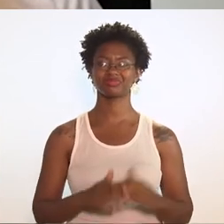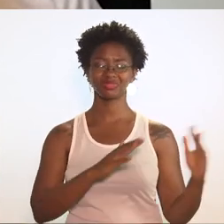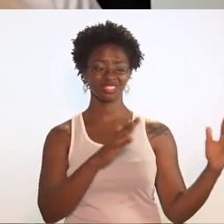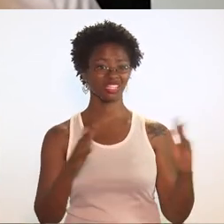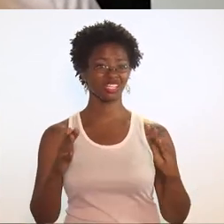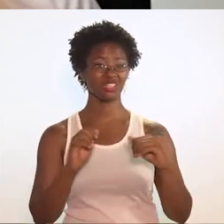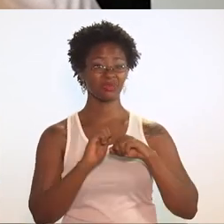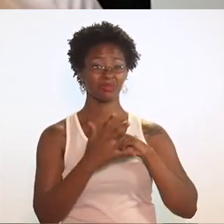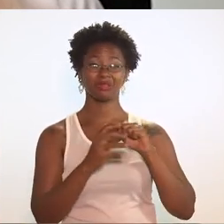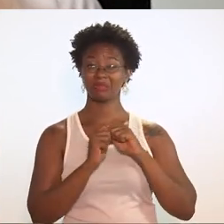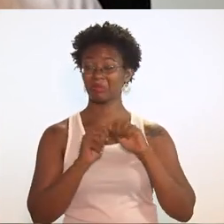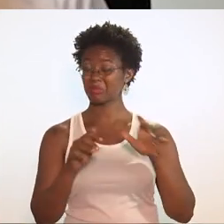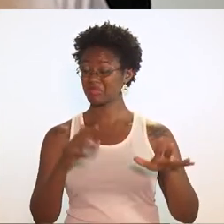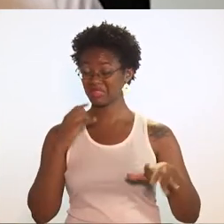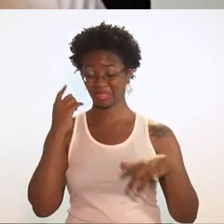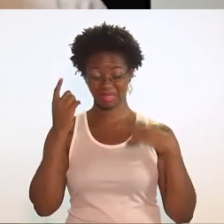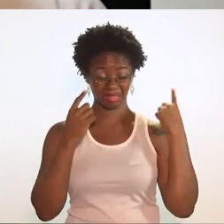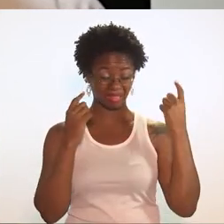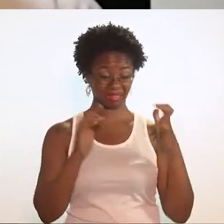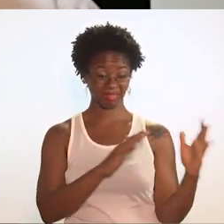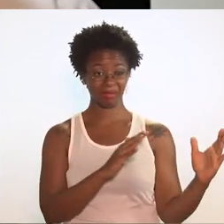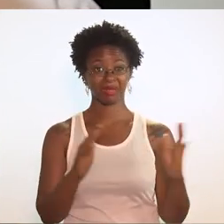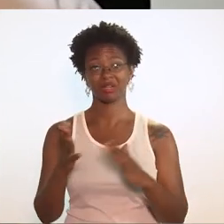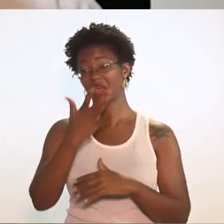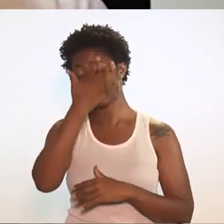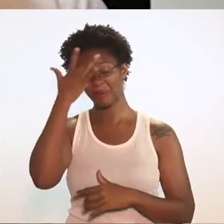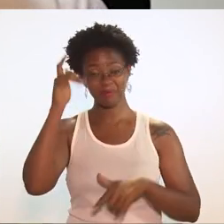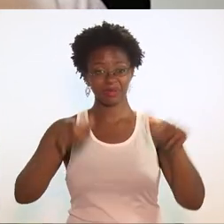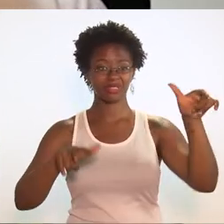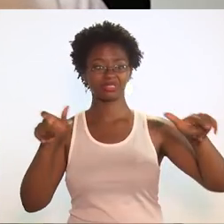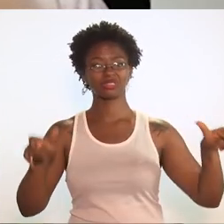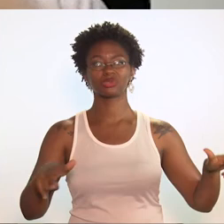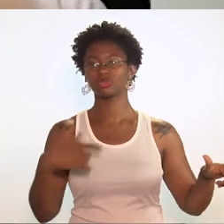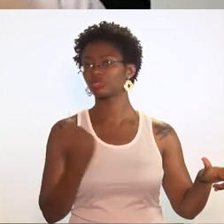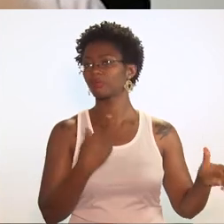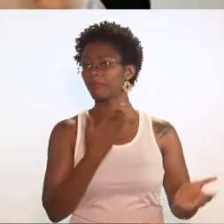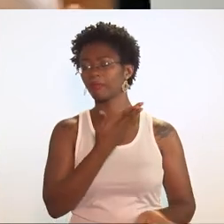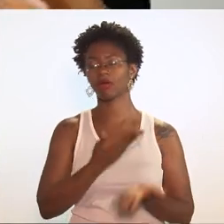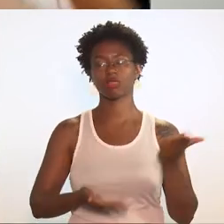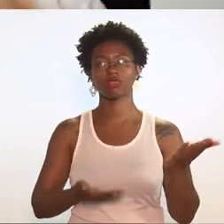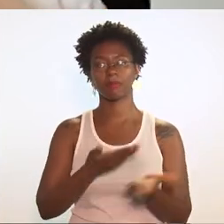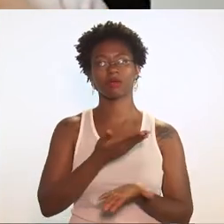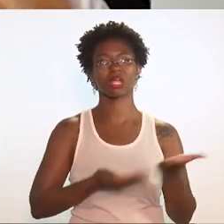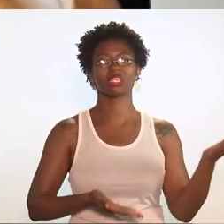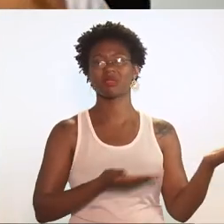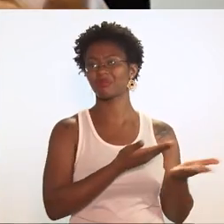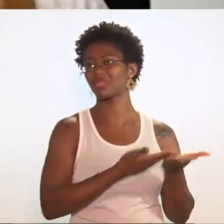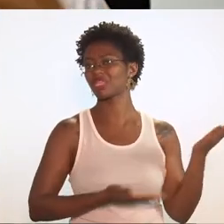2020, período de pandemia, enlouquecido, né? As pessoas,